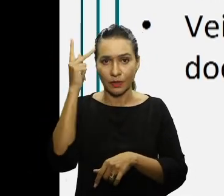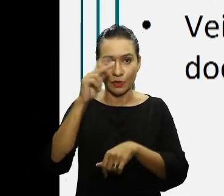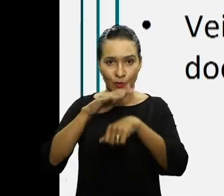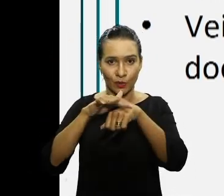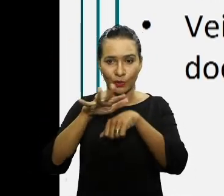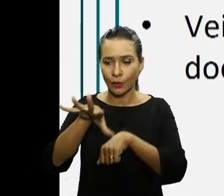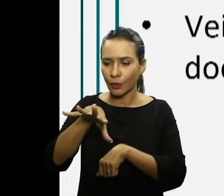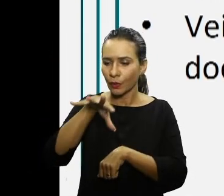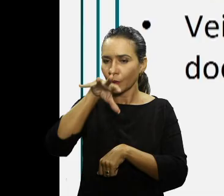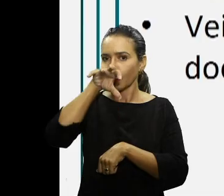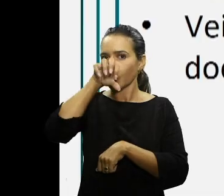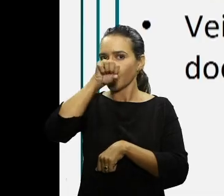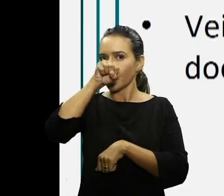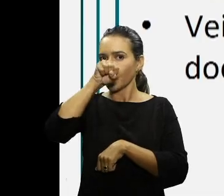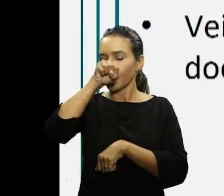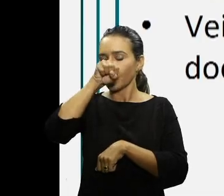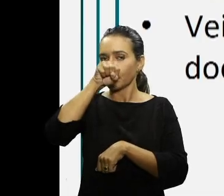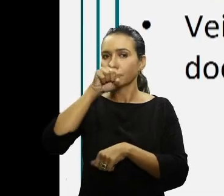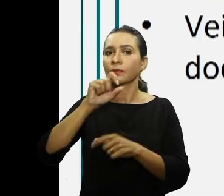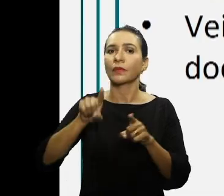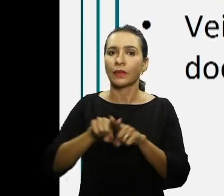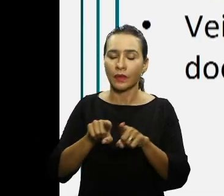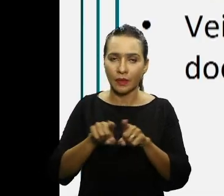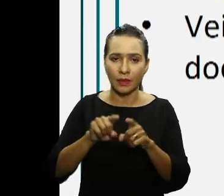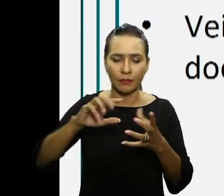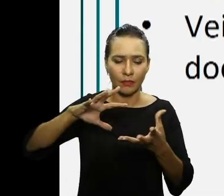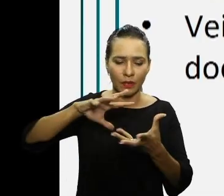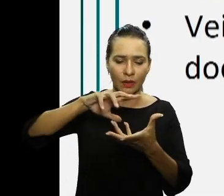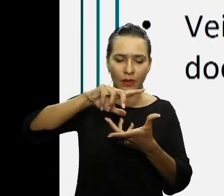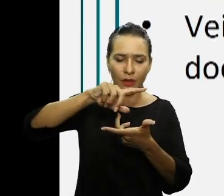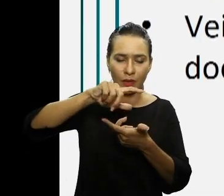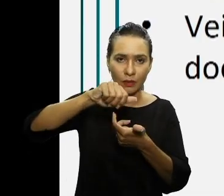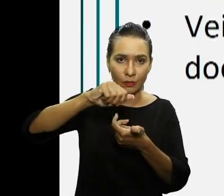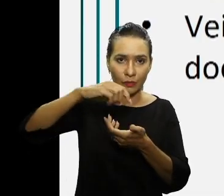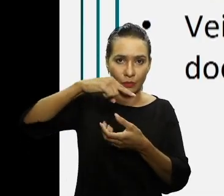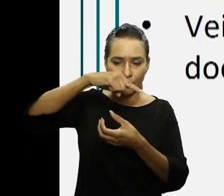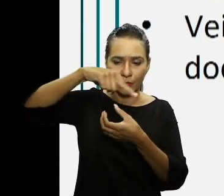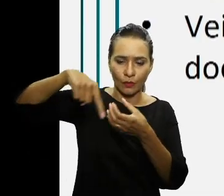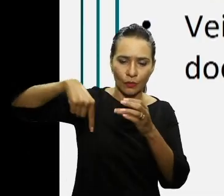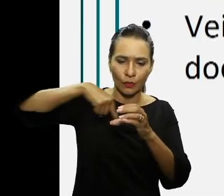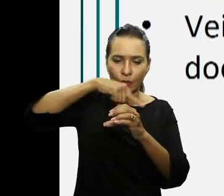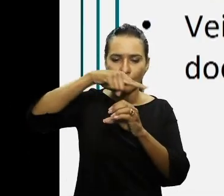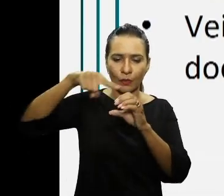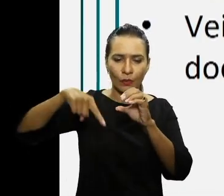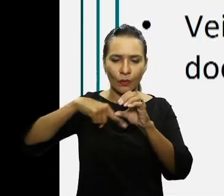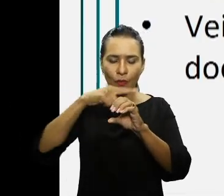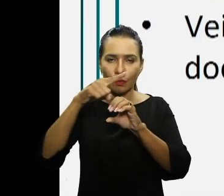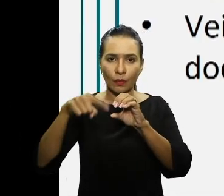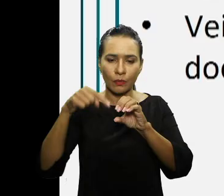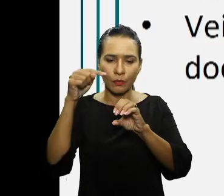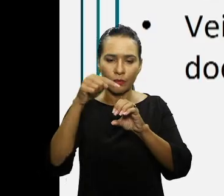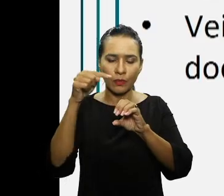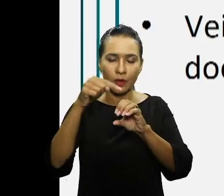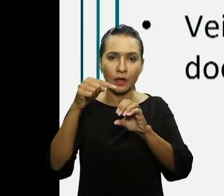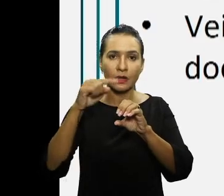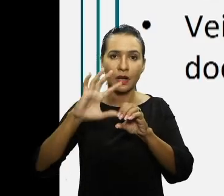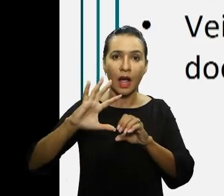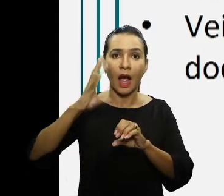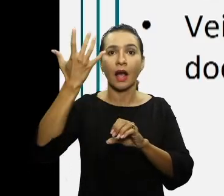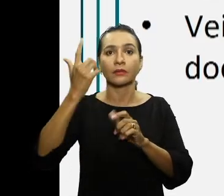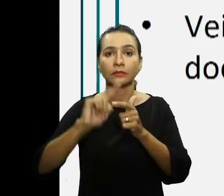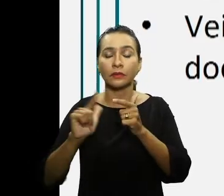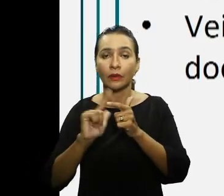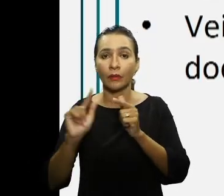temos também o aumento do efeito estufa. Vocês devem ver sempre nas notícias que o